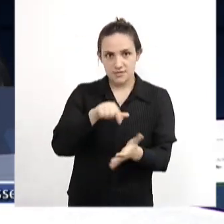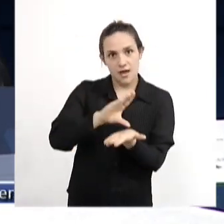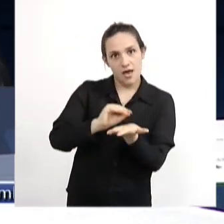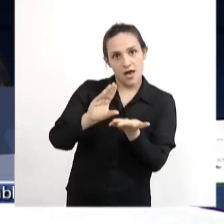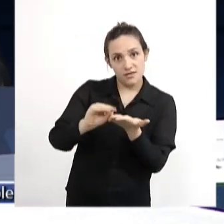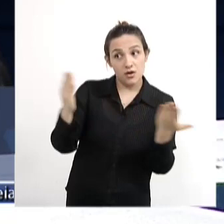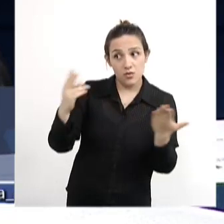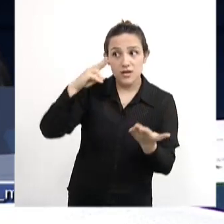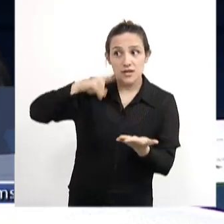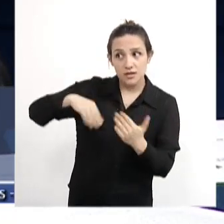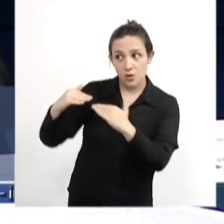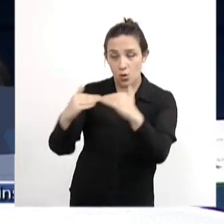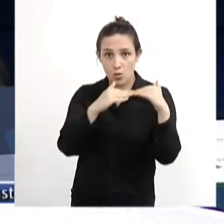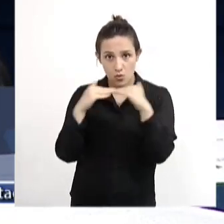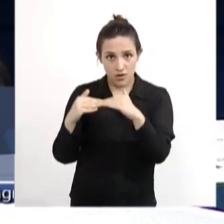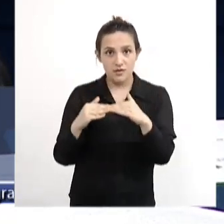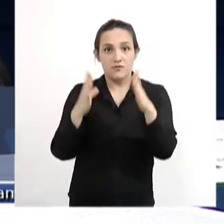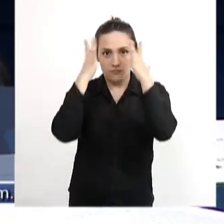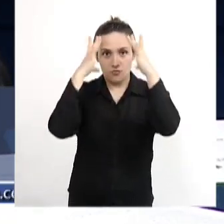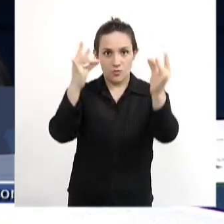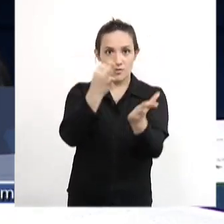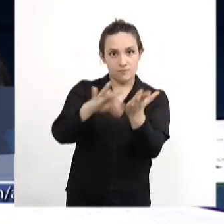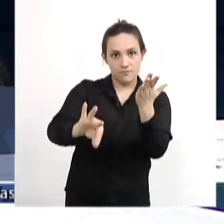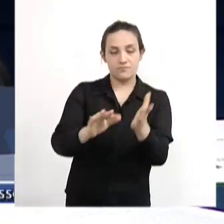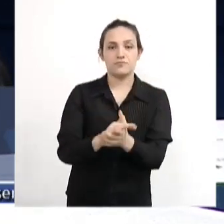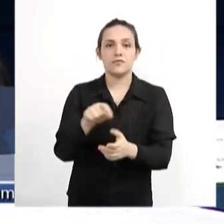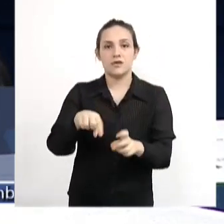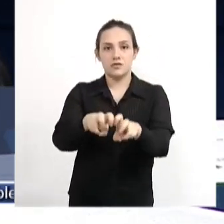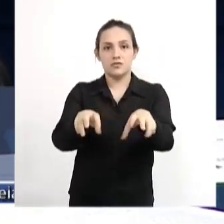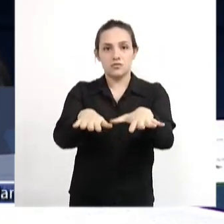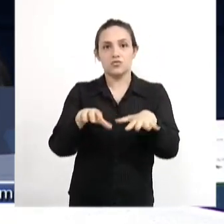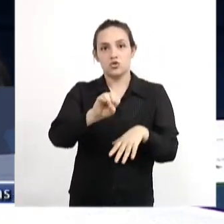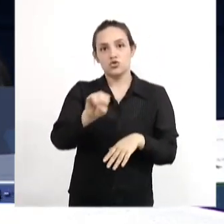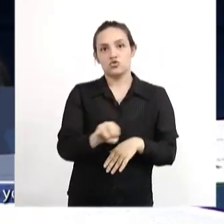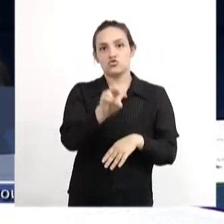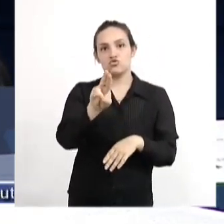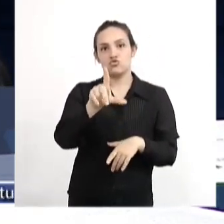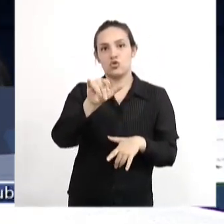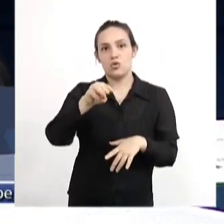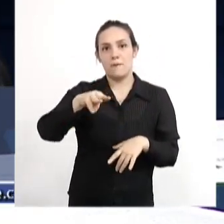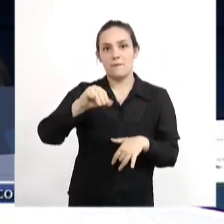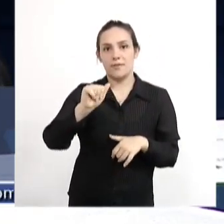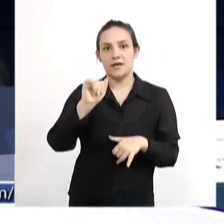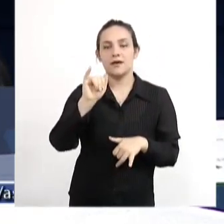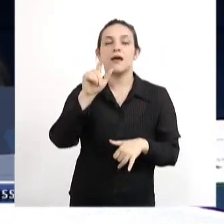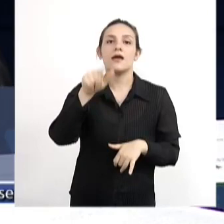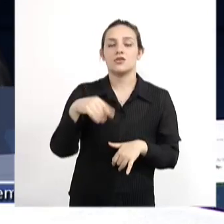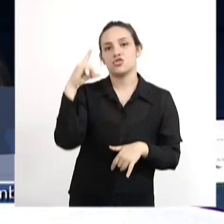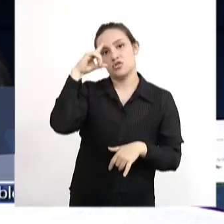que depois de lida e aprovada será devidamente assinada. Plenário do deputado Júlio Maia, 5 de fevereiro de